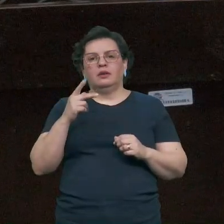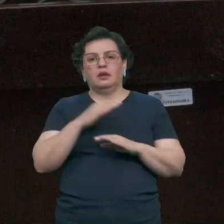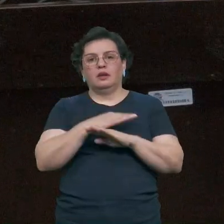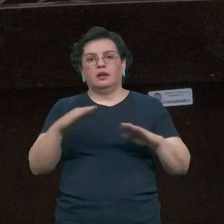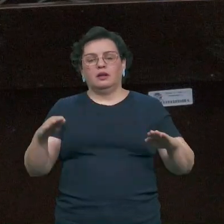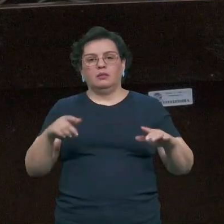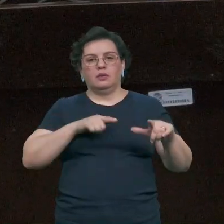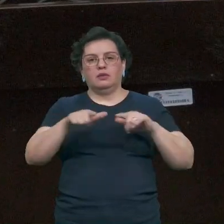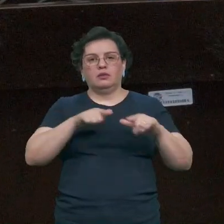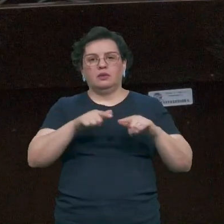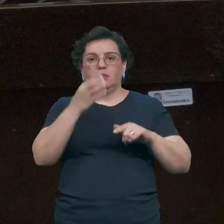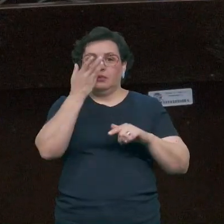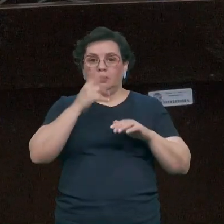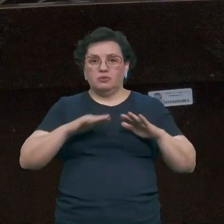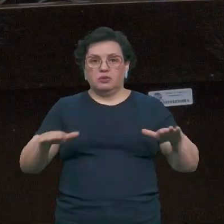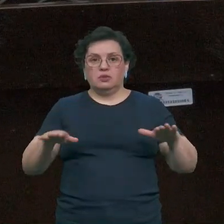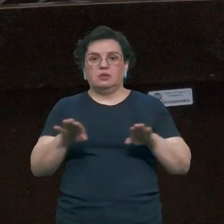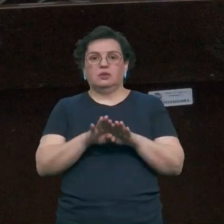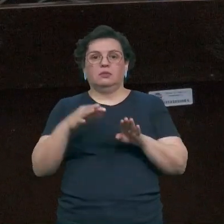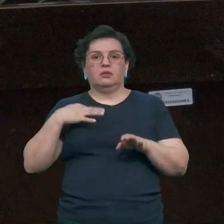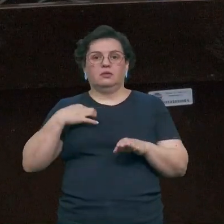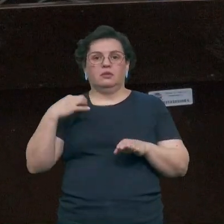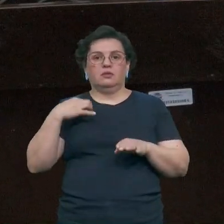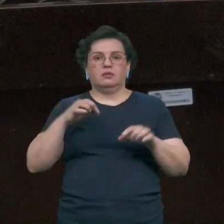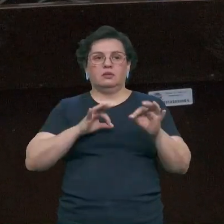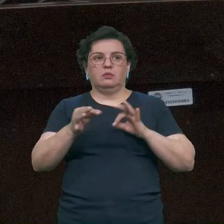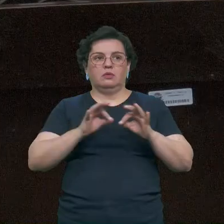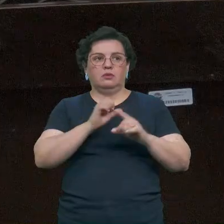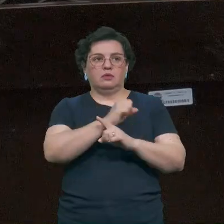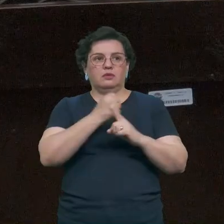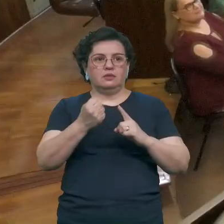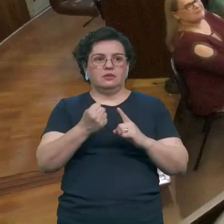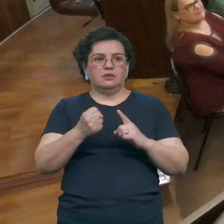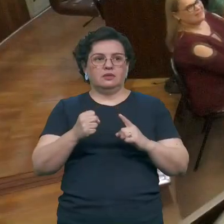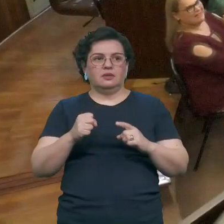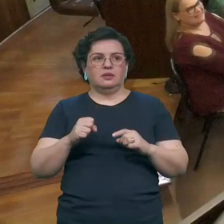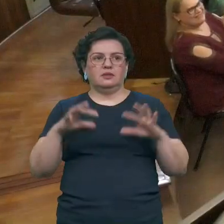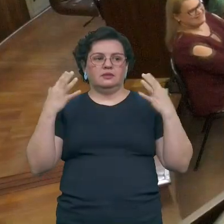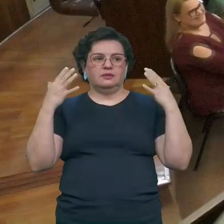Infantil. Também é voluntária em projetos sociais.